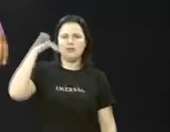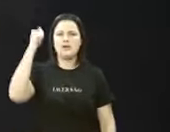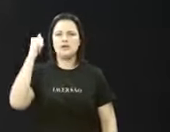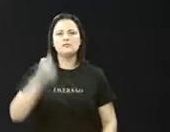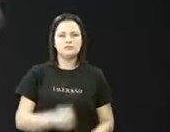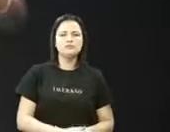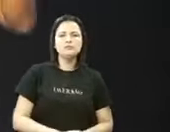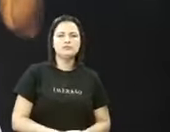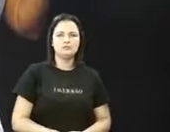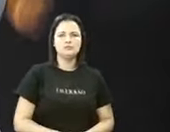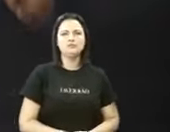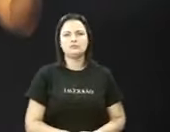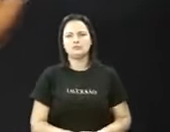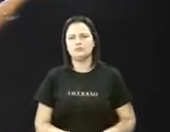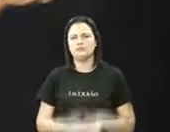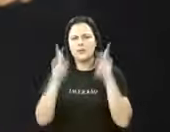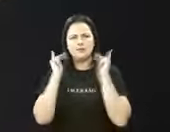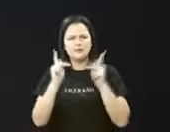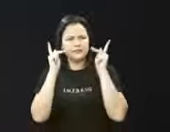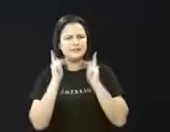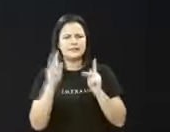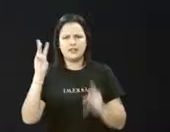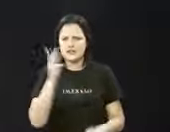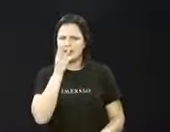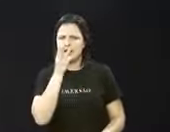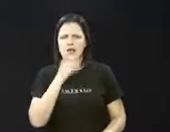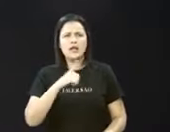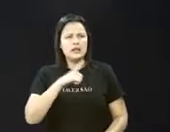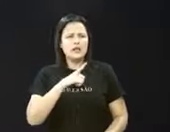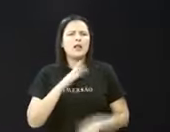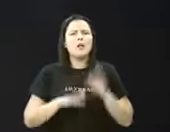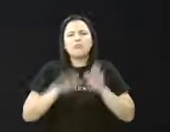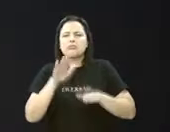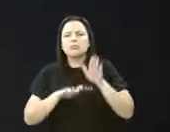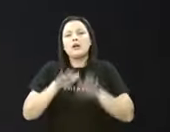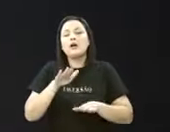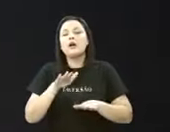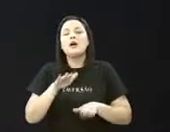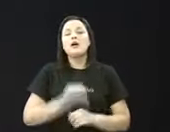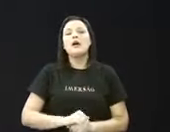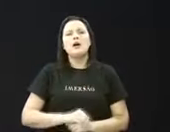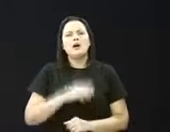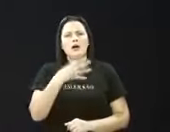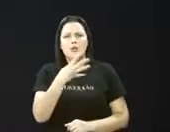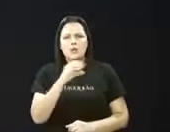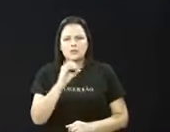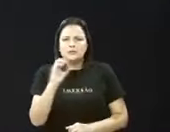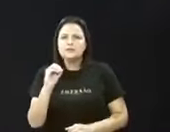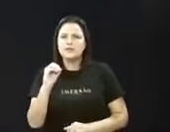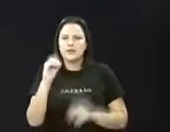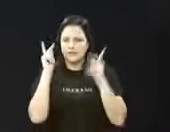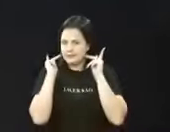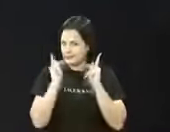elas são aproximadamente umas 400 citadas no Novo Testamento. Ele é conhecido como o